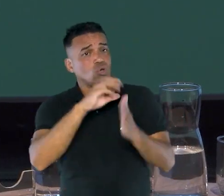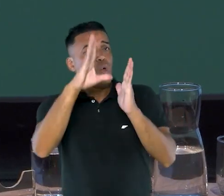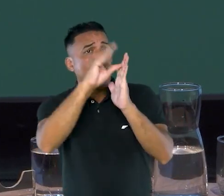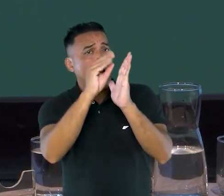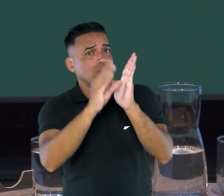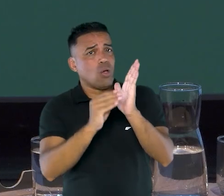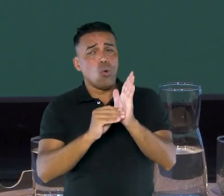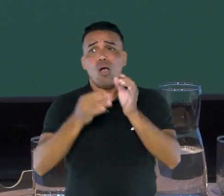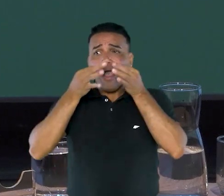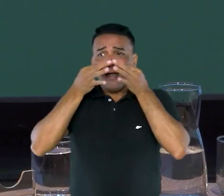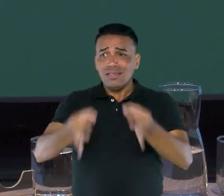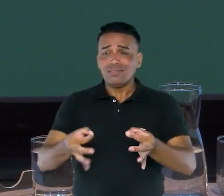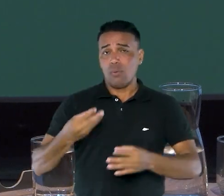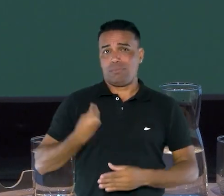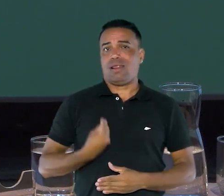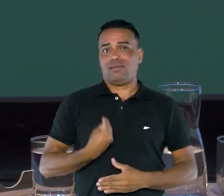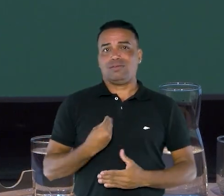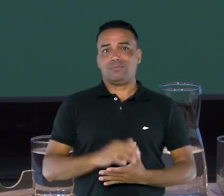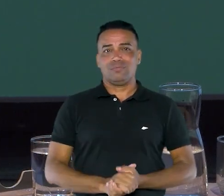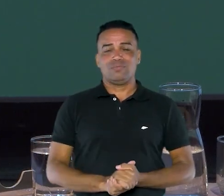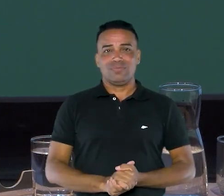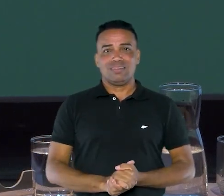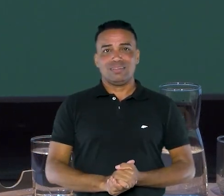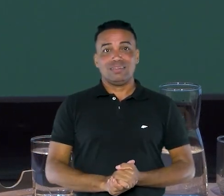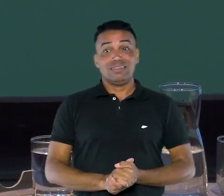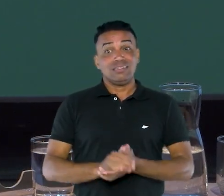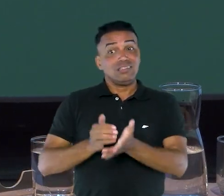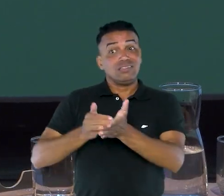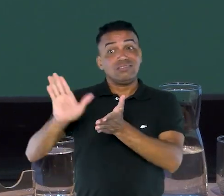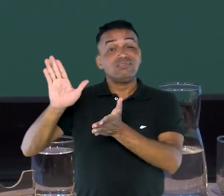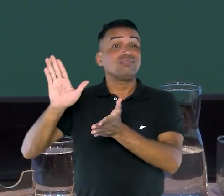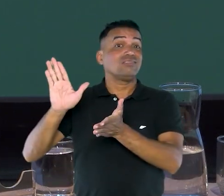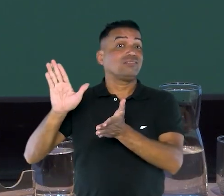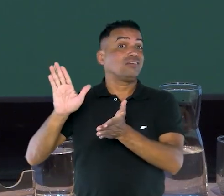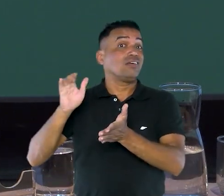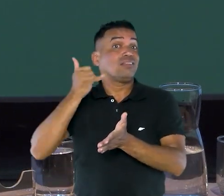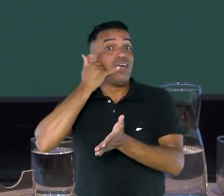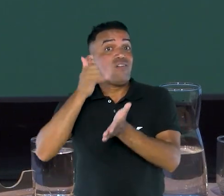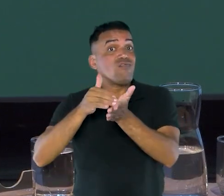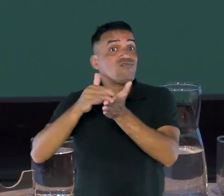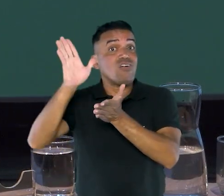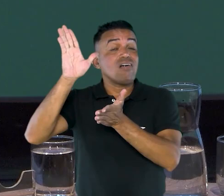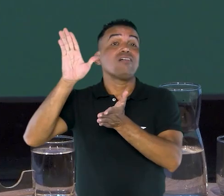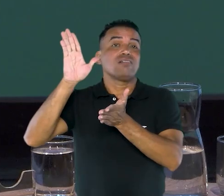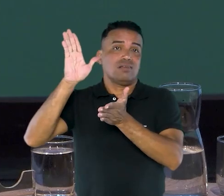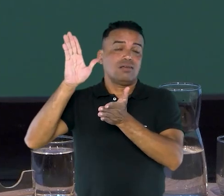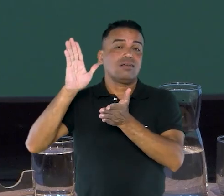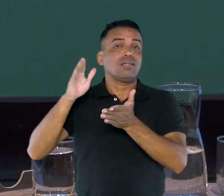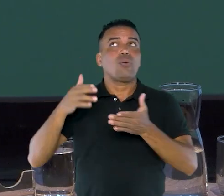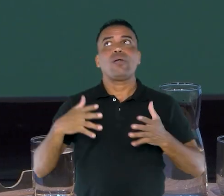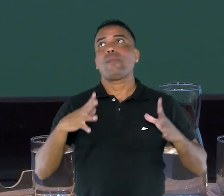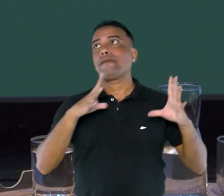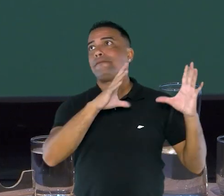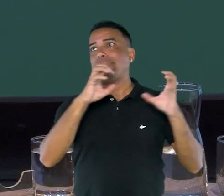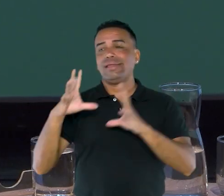conteúdo, nesta lousa. Larga esse raio desse celular. Então, tem uma briga